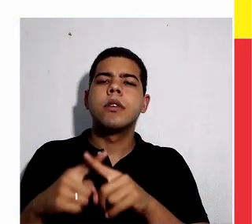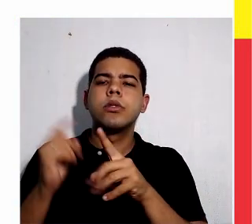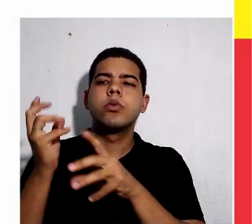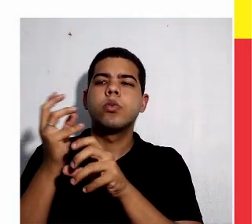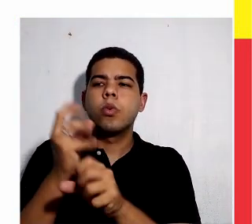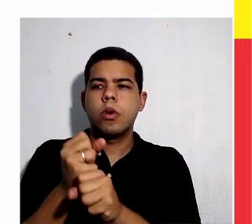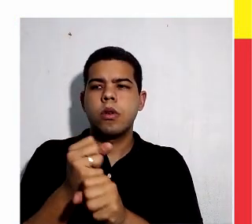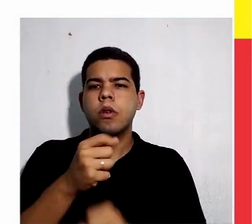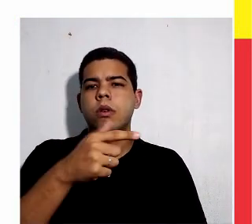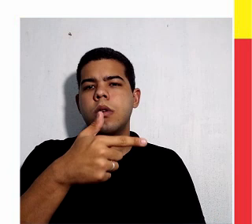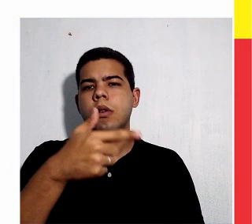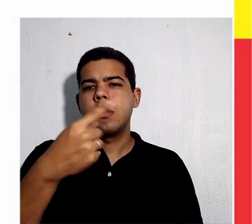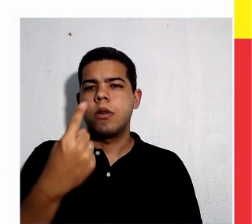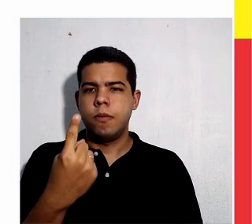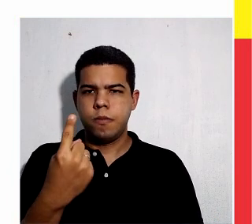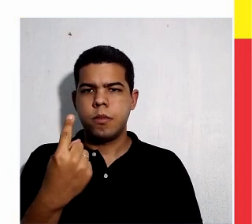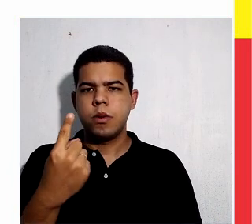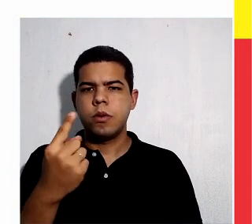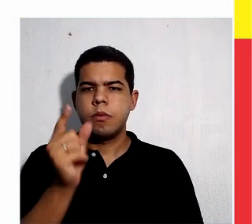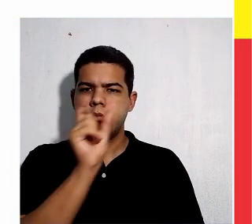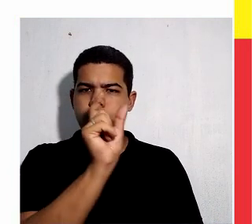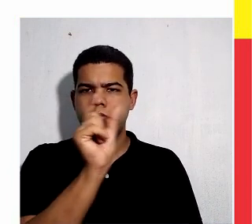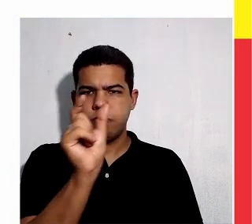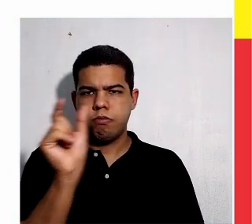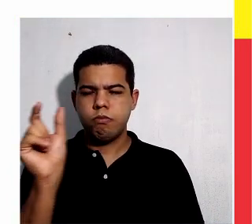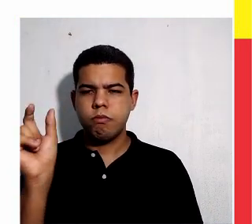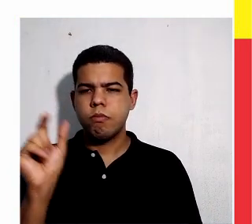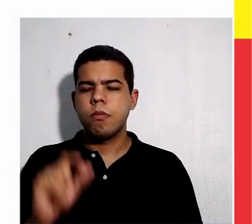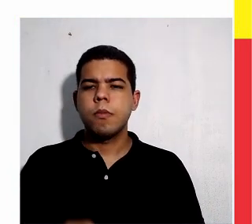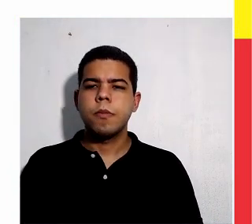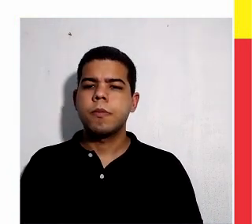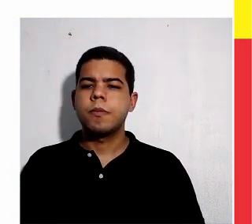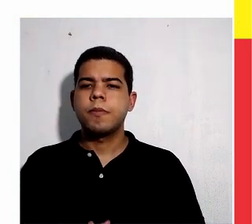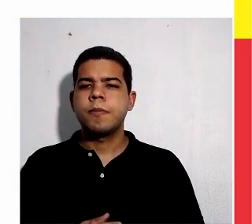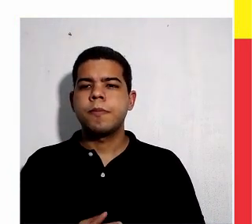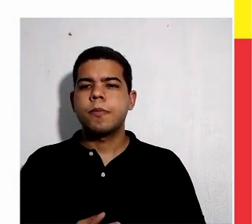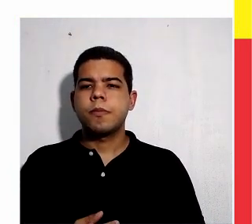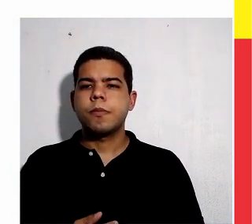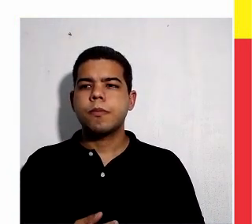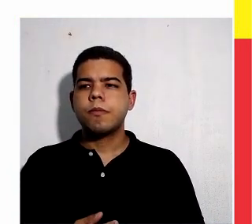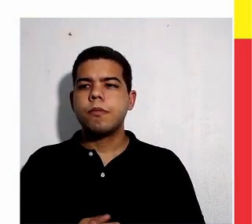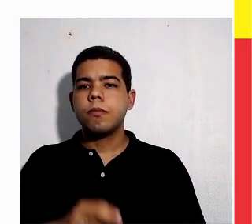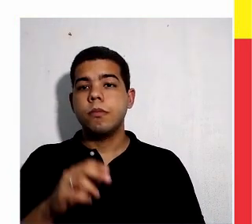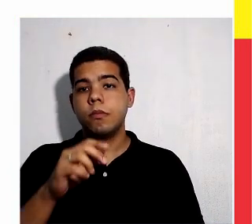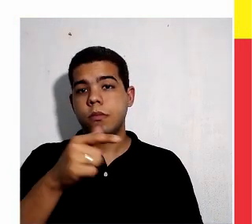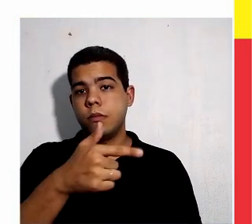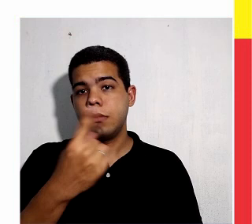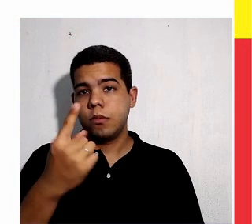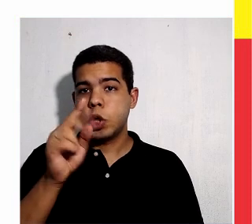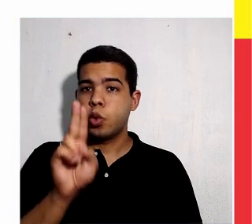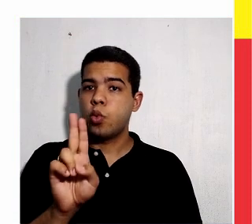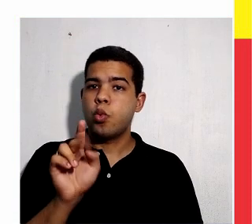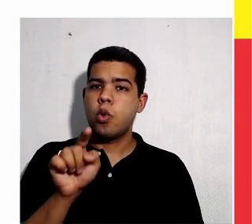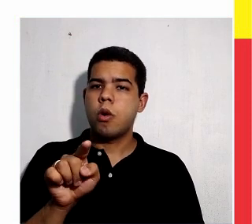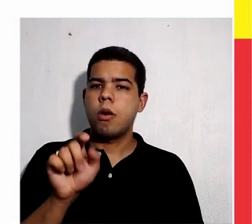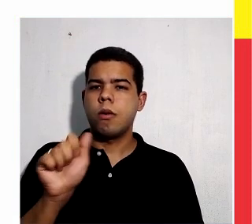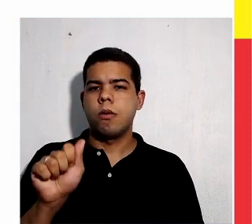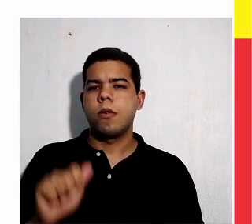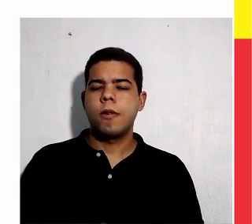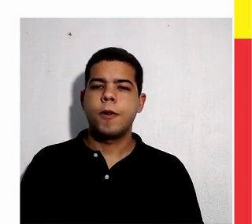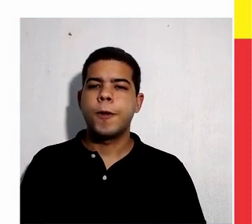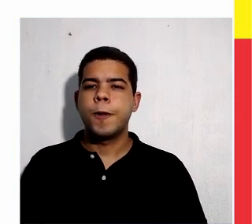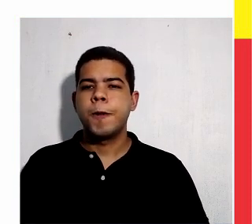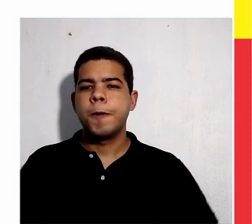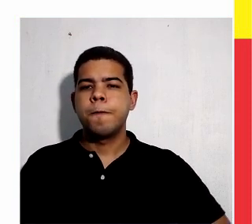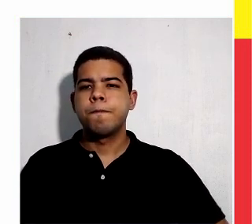total? Eu vou ter 21 quadradinhos, então 21 unidades de área, tá ok? Então vamos prestar